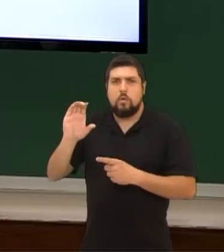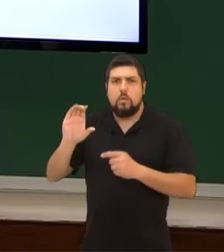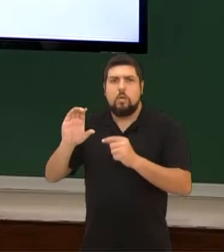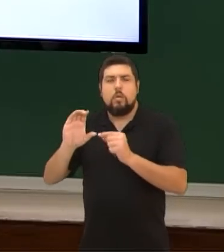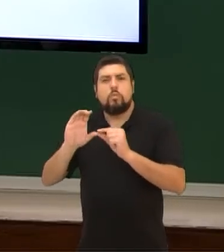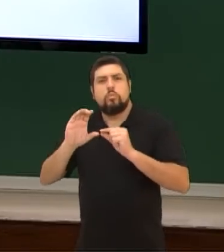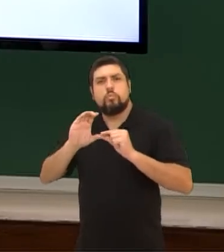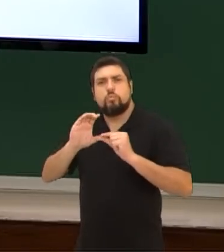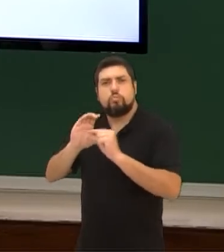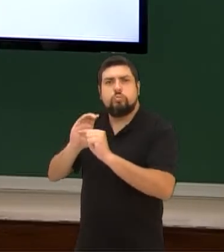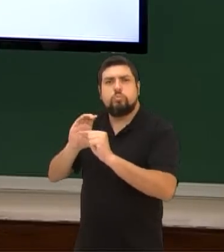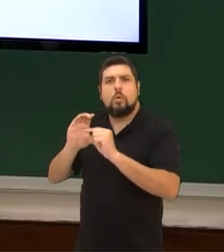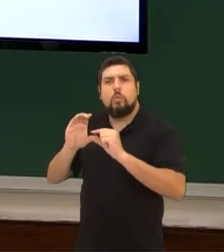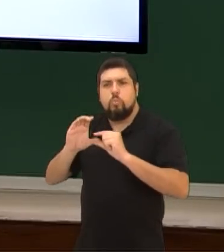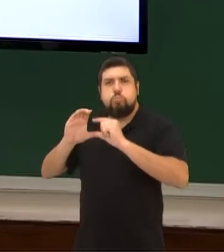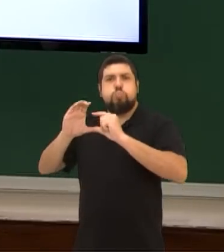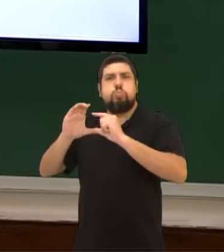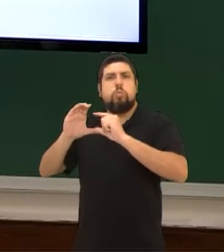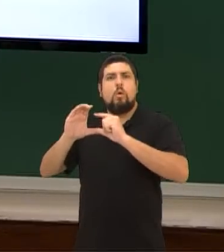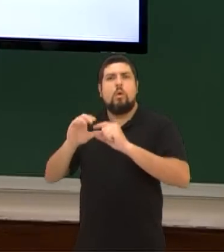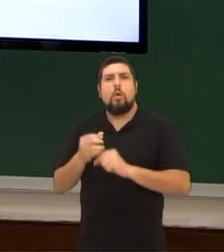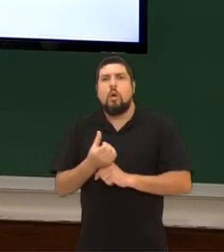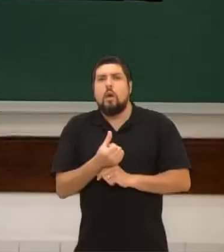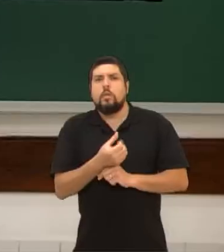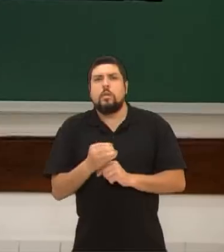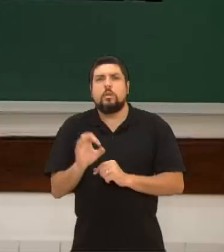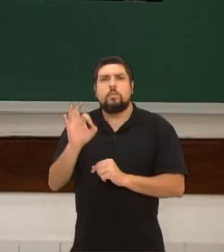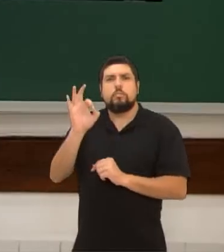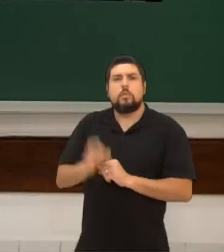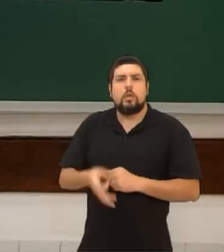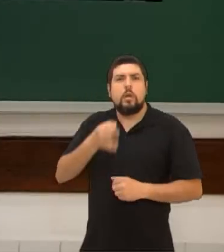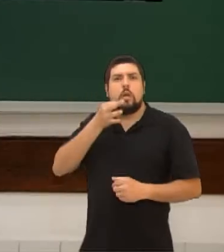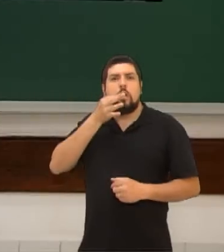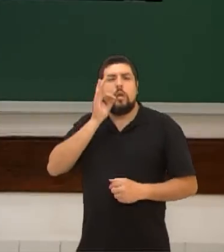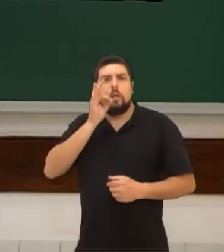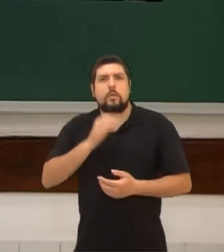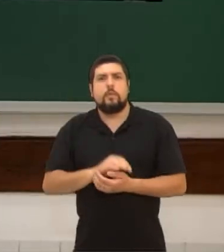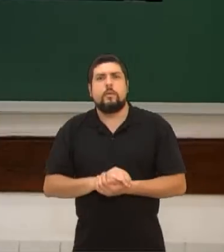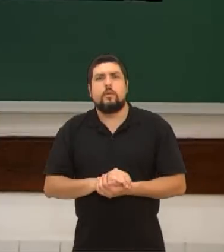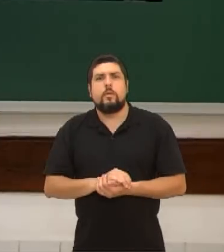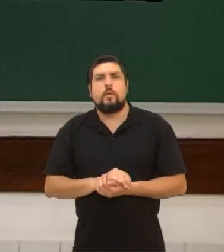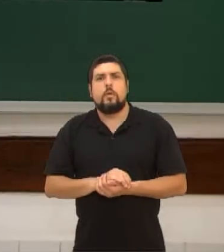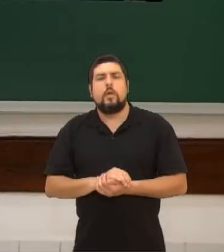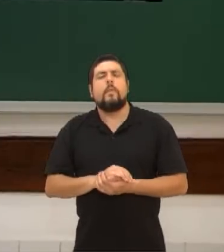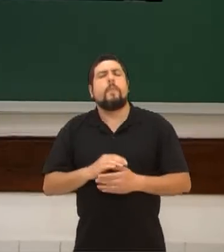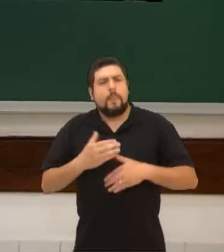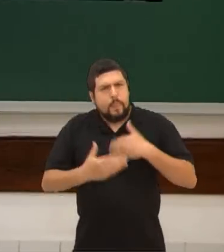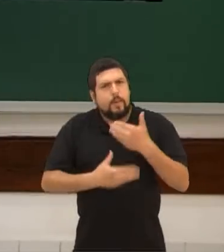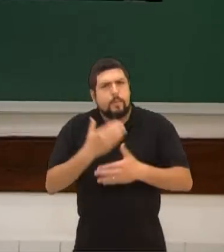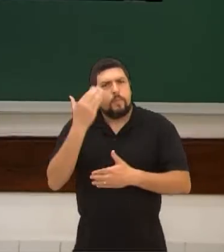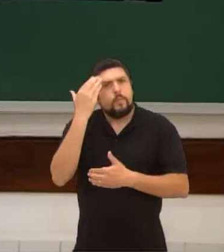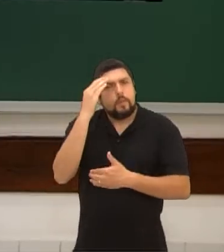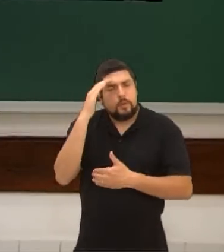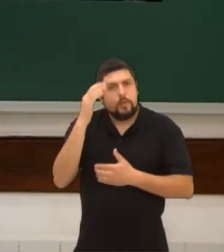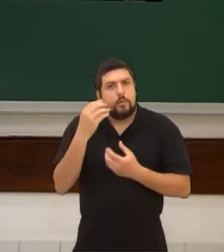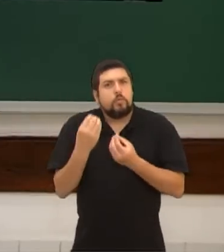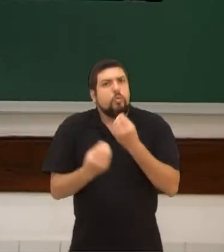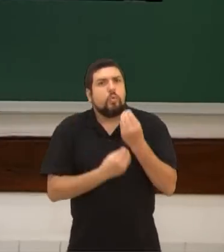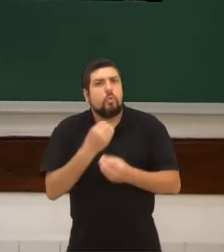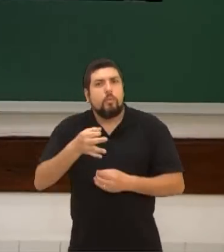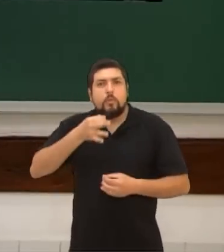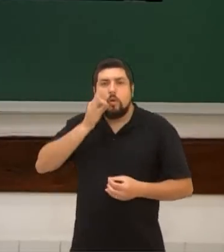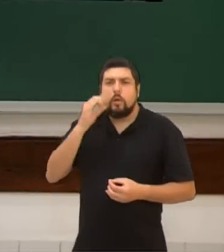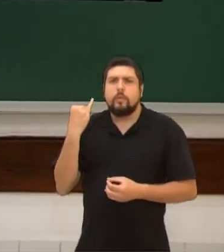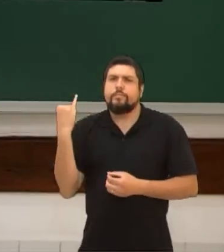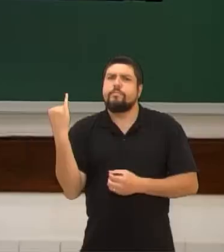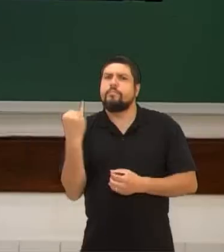de R$60 era de café. E a gente vai entendendo a importância do café nesse ciclo econômico. Então ele vai,